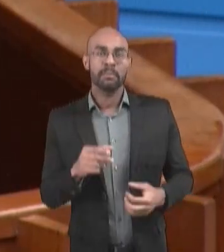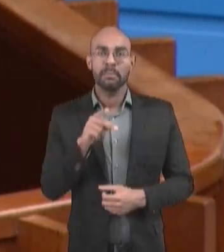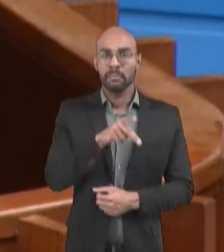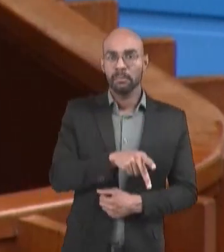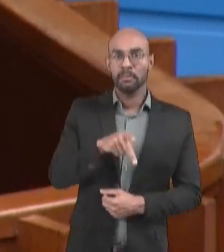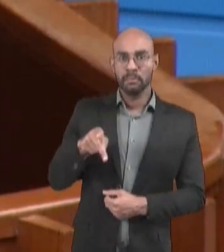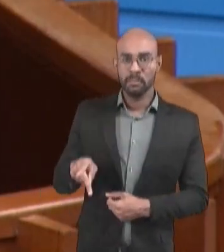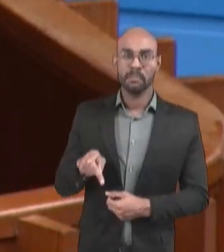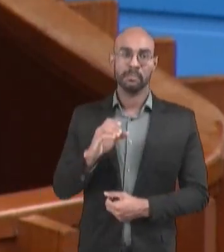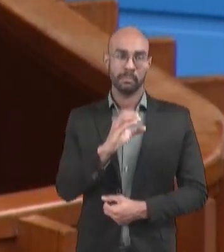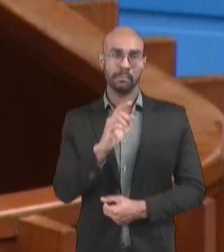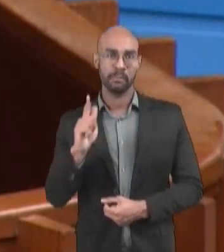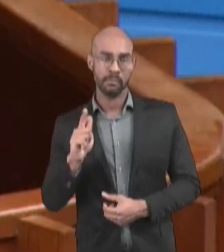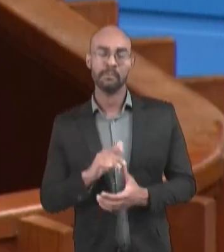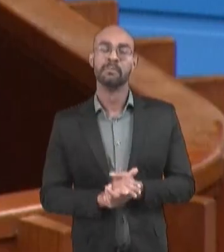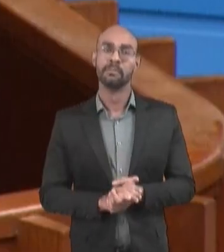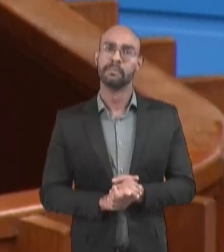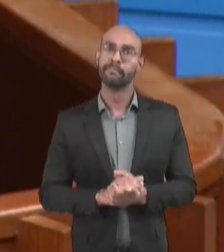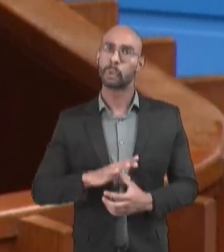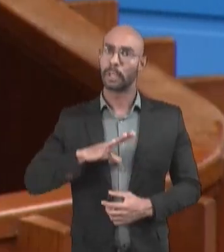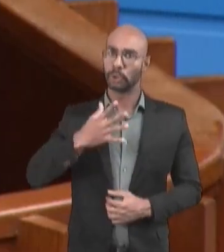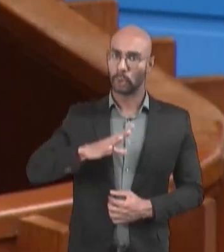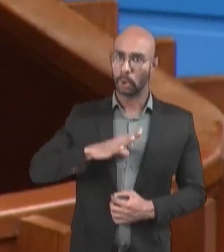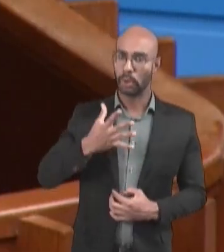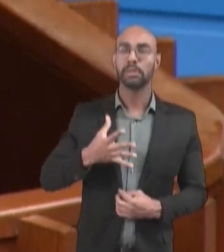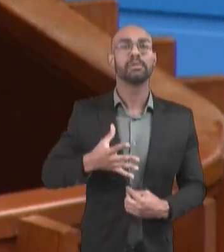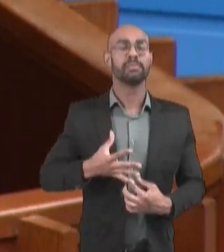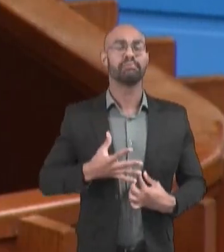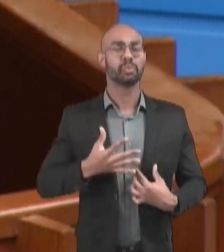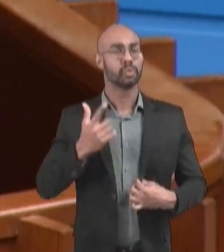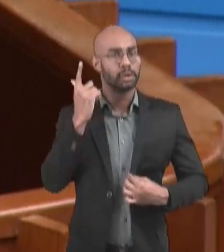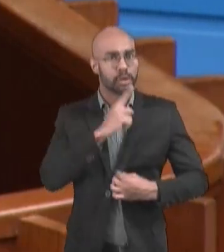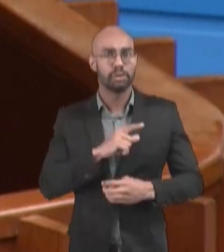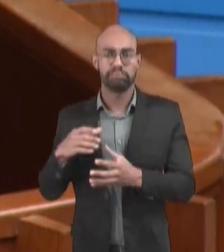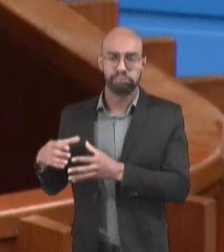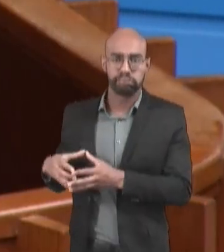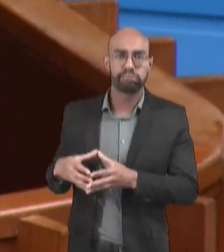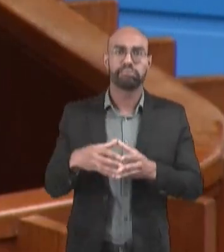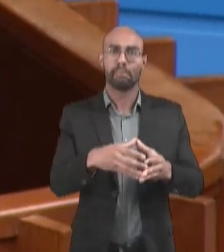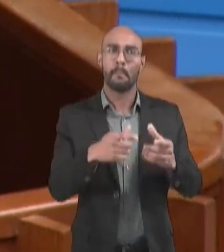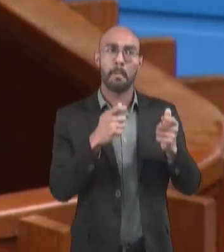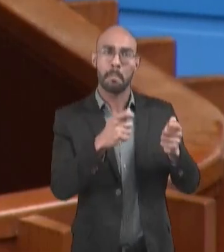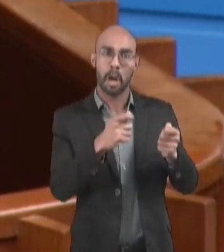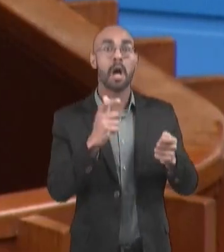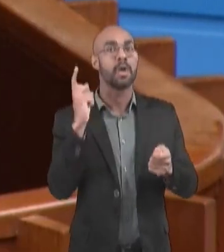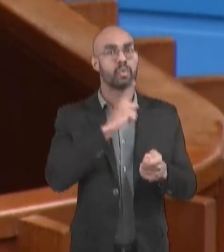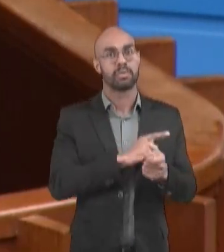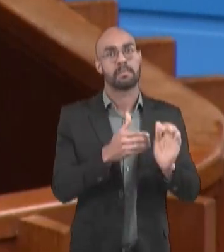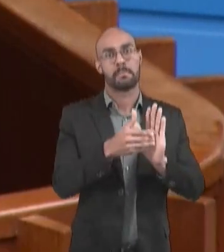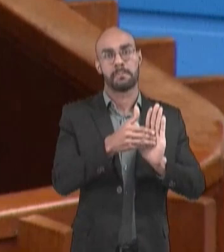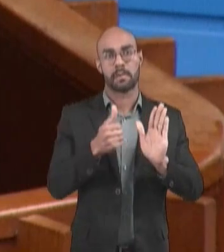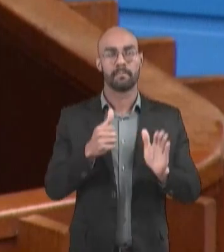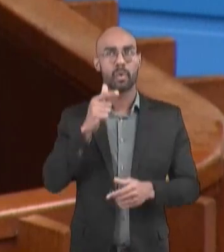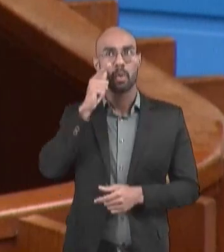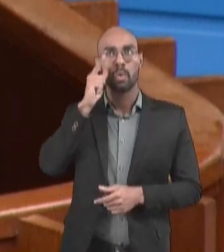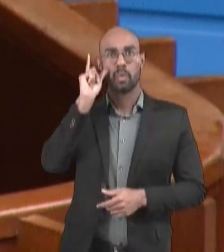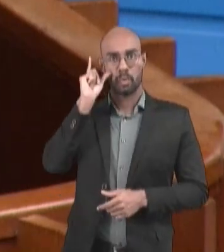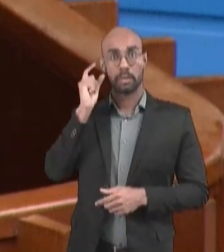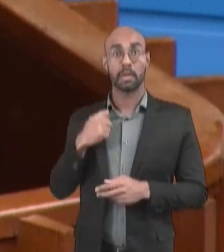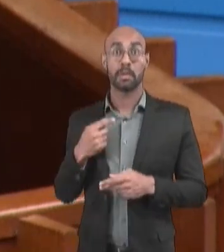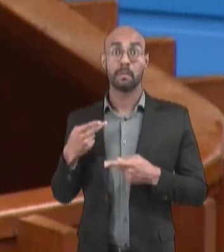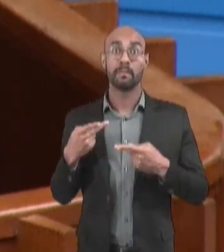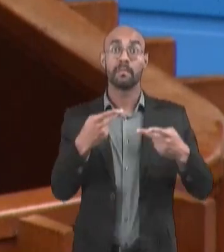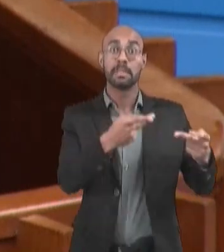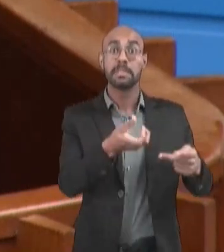os professores de Campo Grande, eles foram valentes, né, partiram para cima e voltou atrás. Realmente, ontem eu